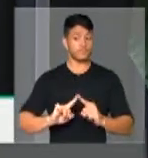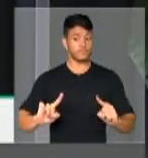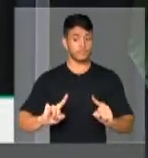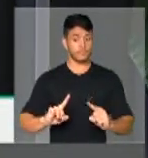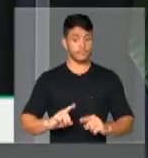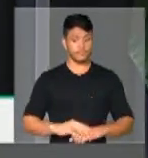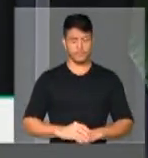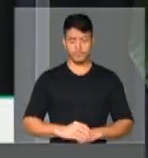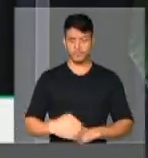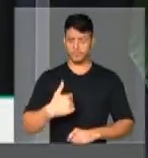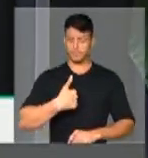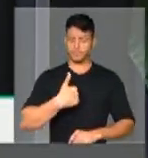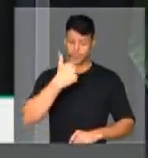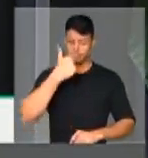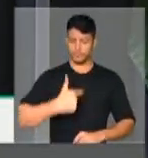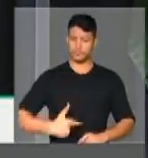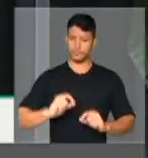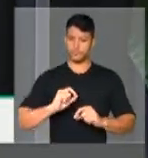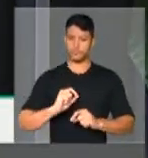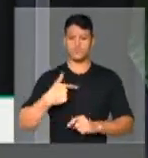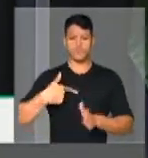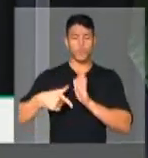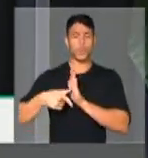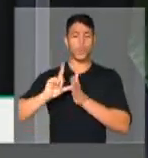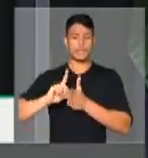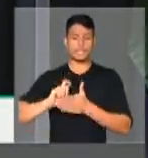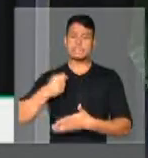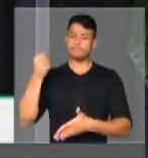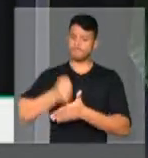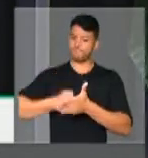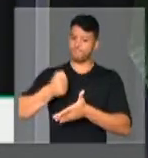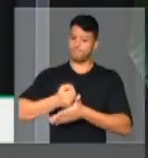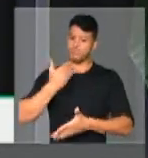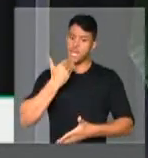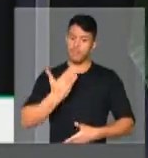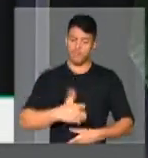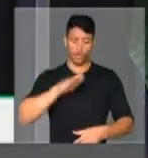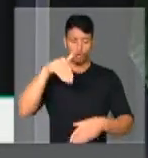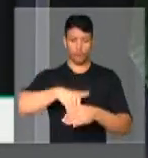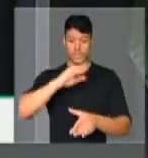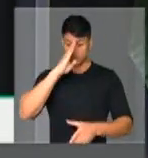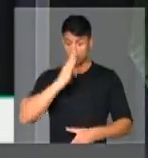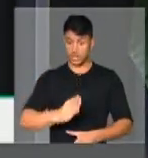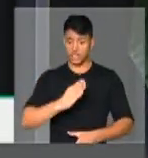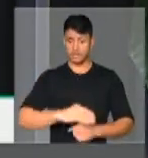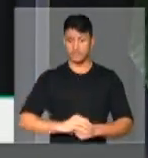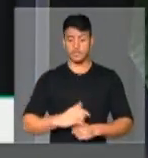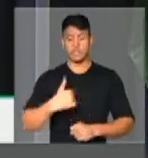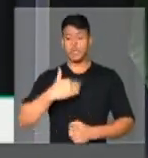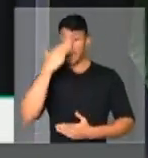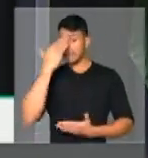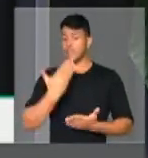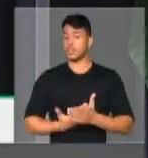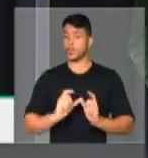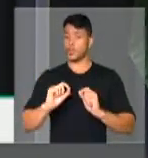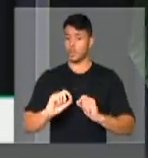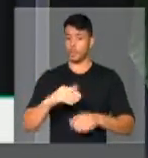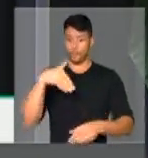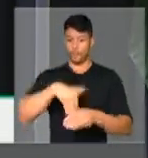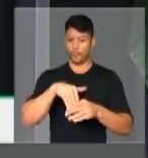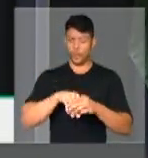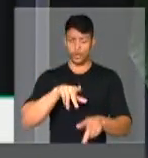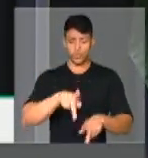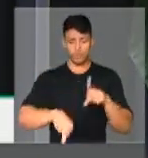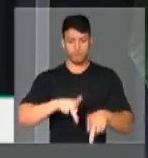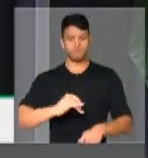assim, eu sou da geração que lutou pelas diretas e entendo que o voto popular é muito